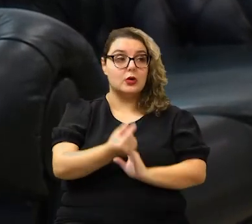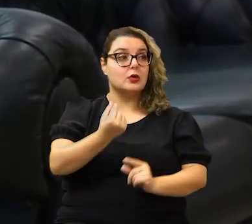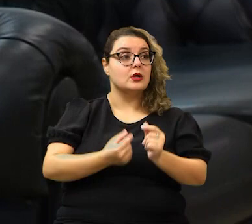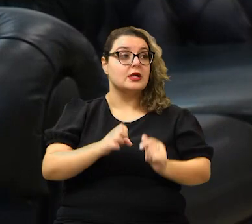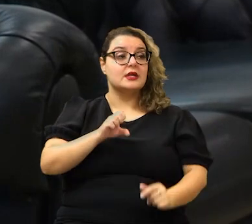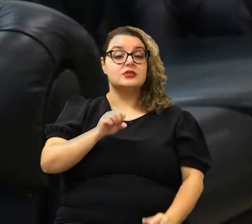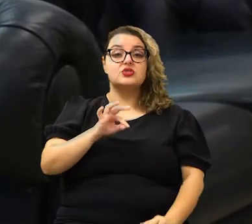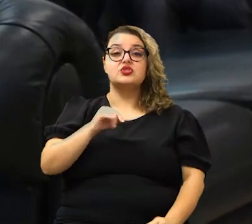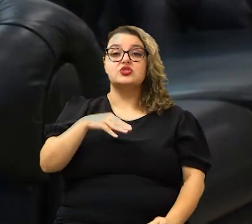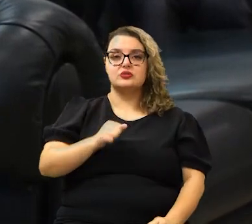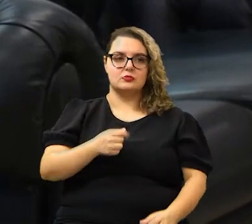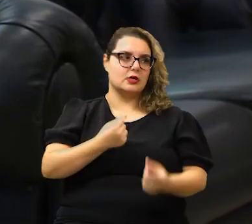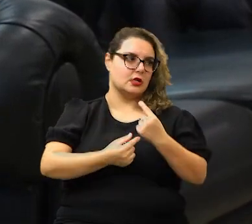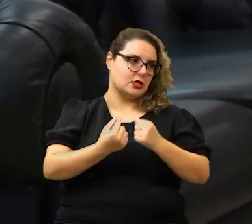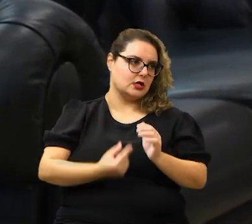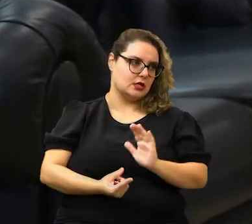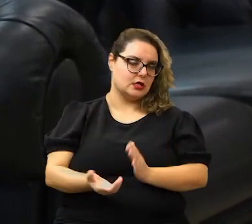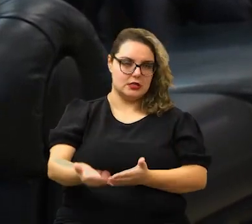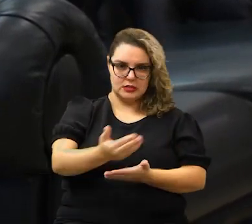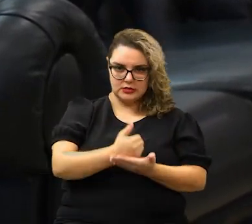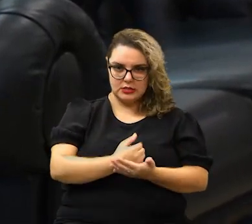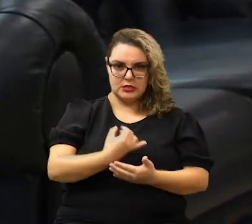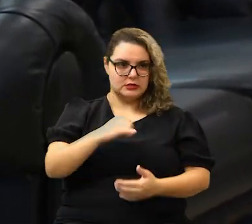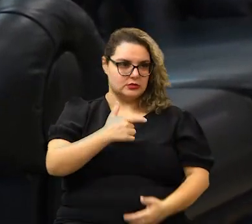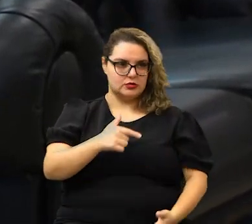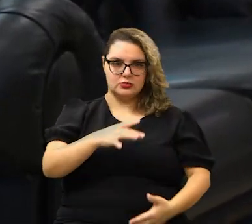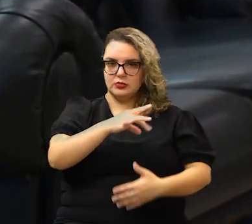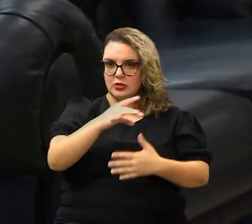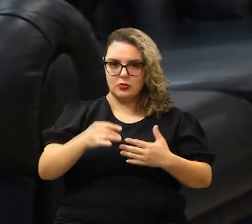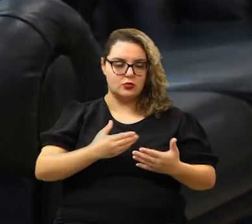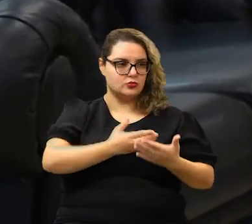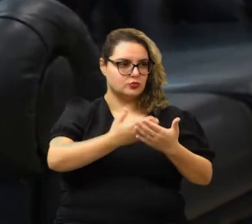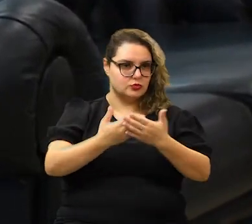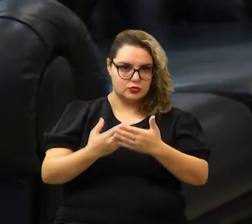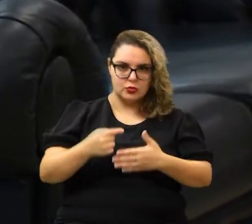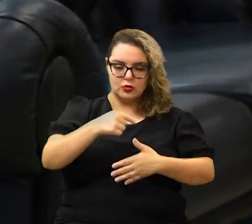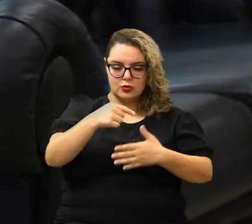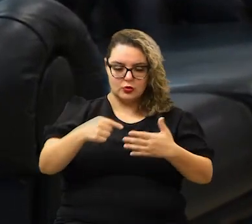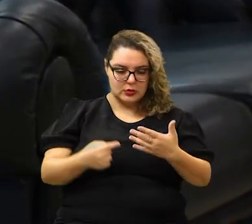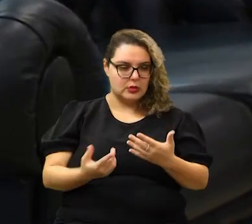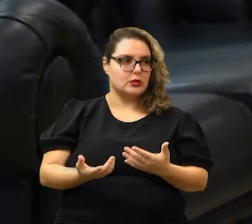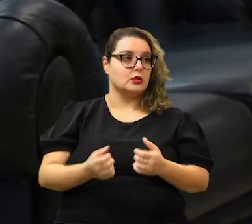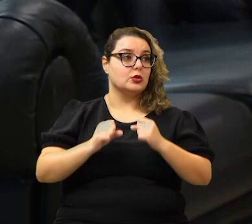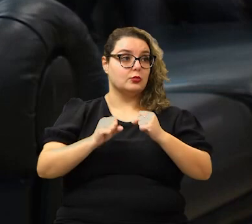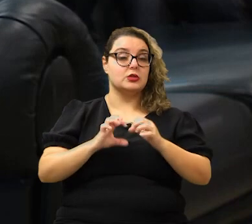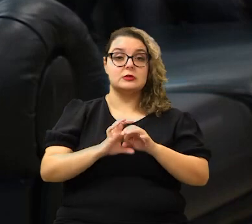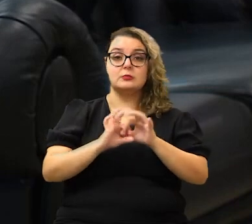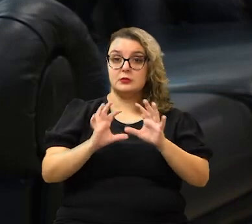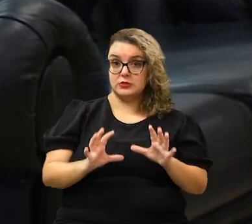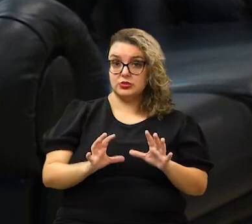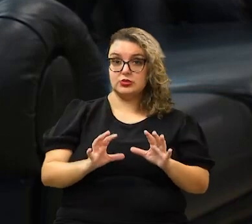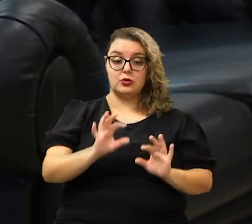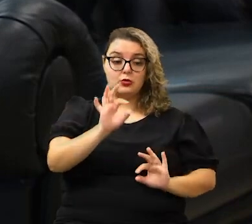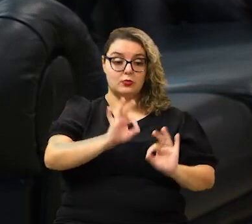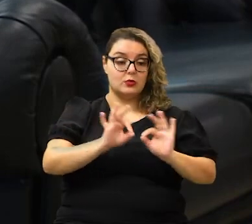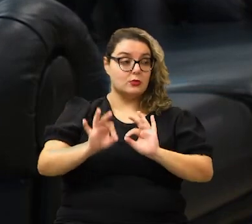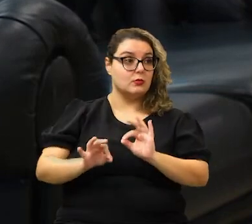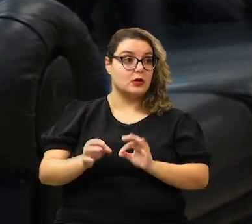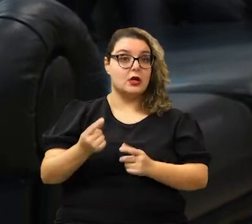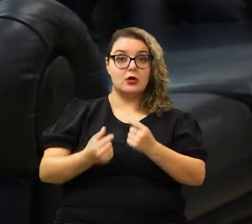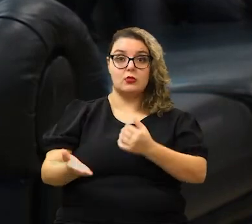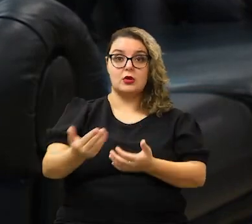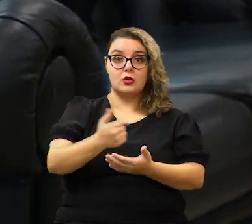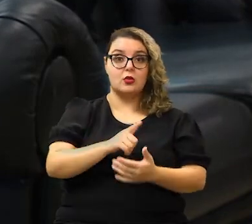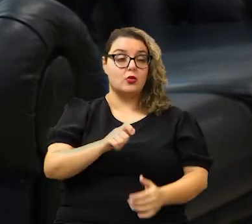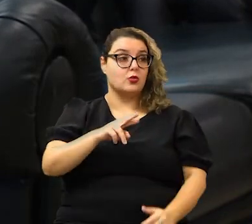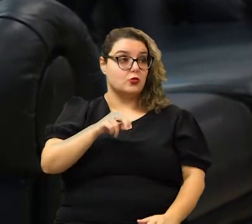estima a receita. E se você não tiver um rigor, um critério, um estudo que possa permitir você projetar a